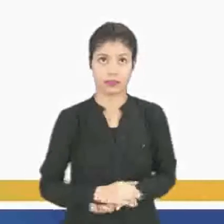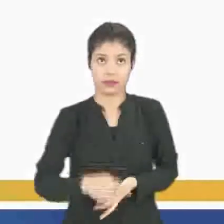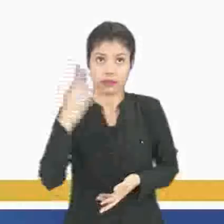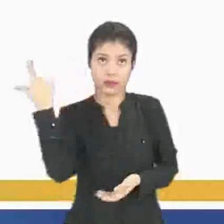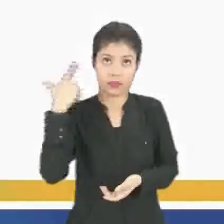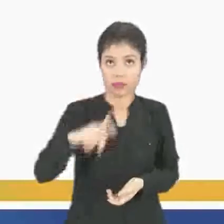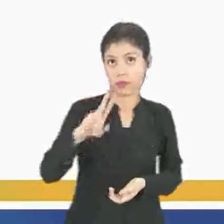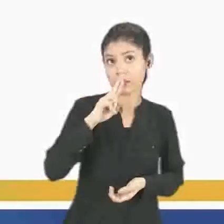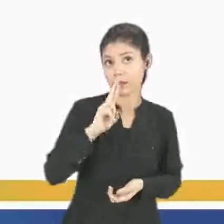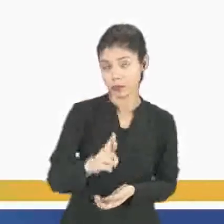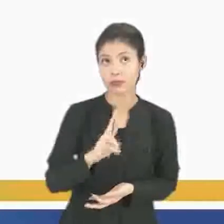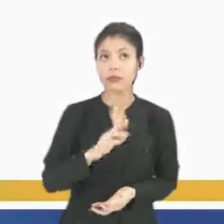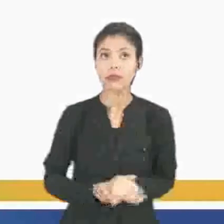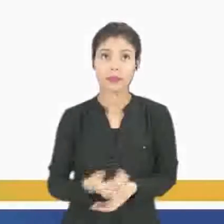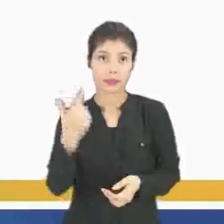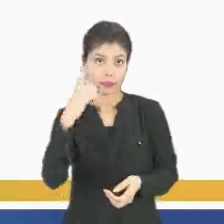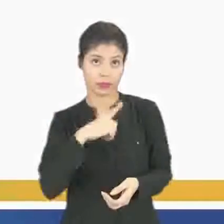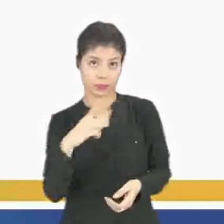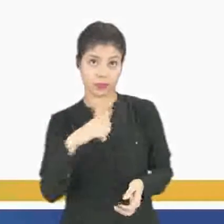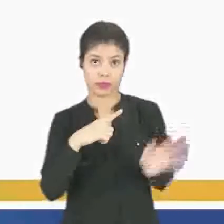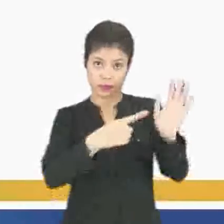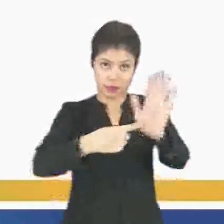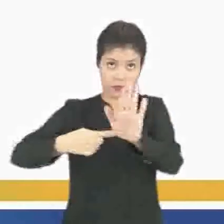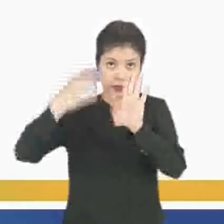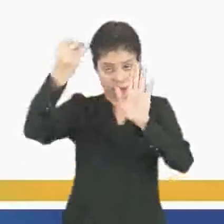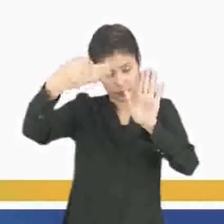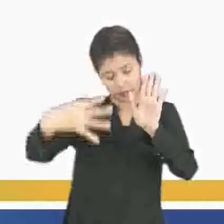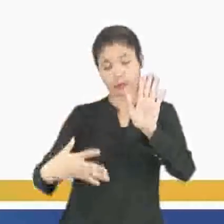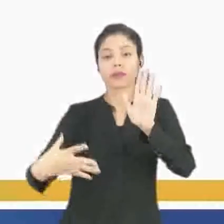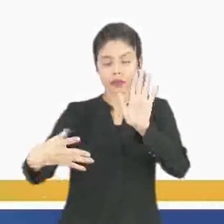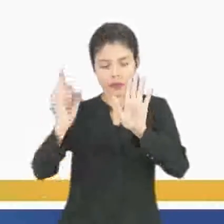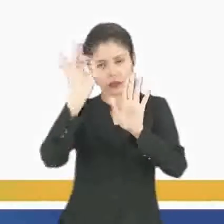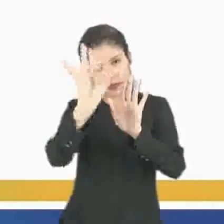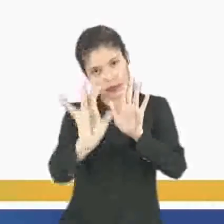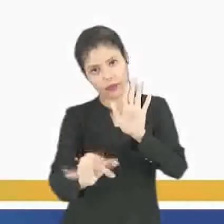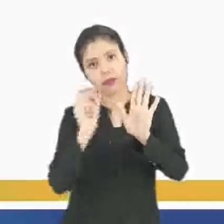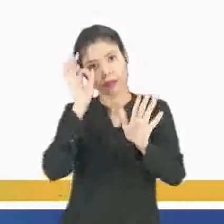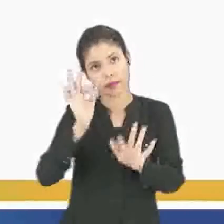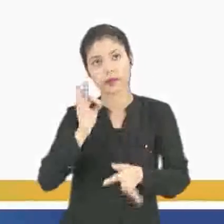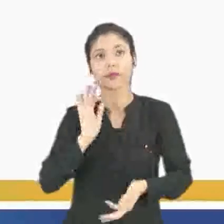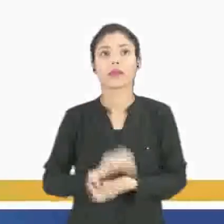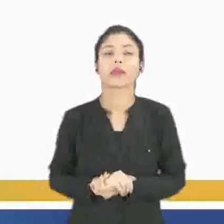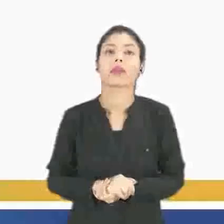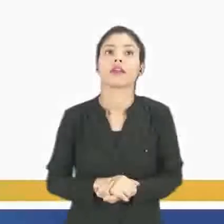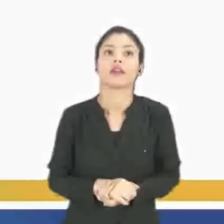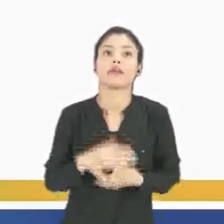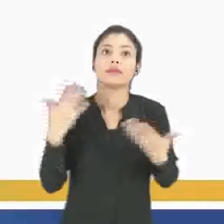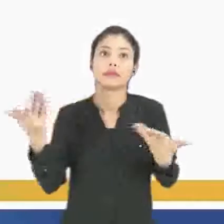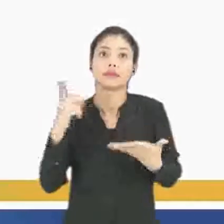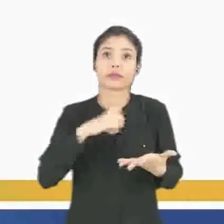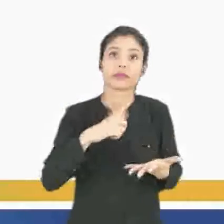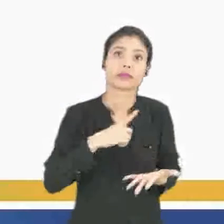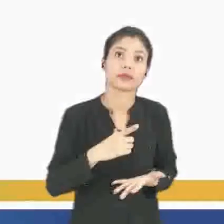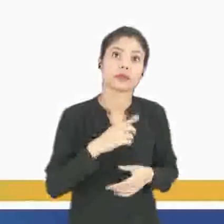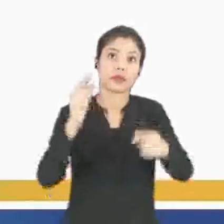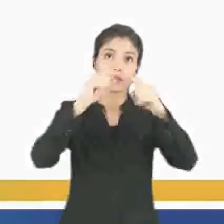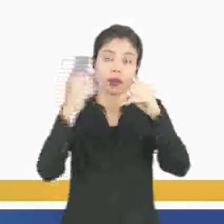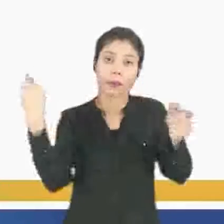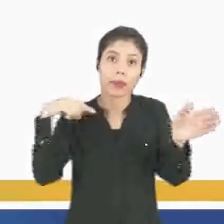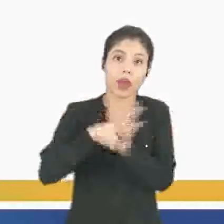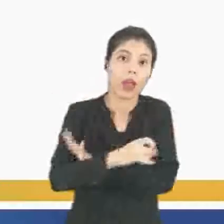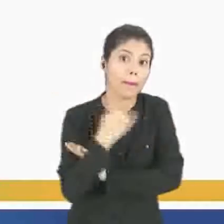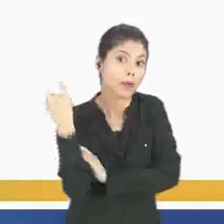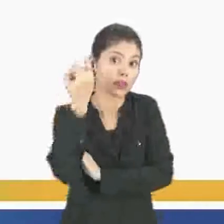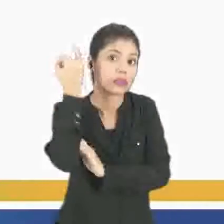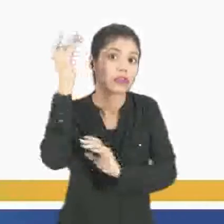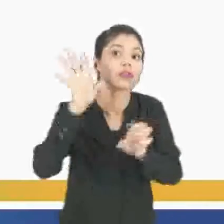gente conseguiu resolver para ter a definição a respeito disso, certo? Ó, em relação à questão aqui, é